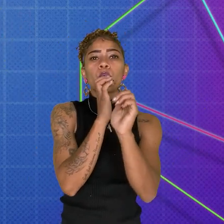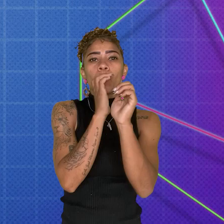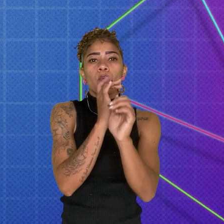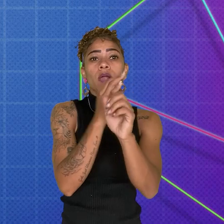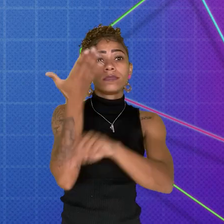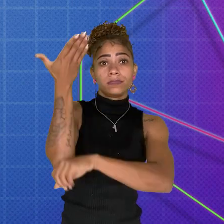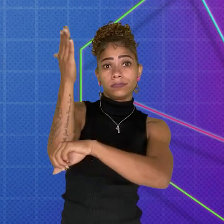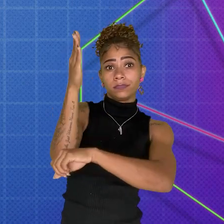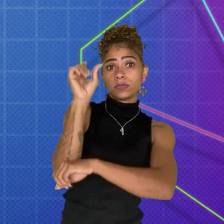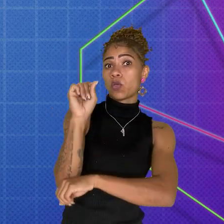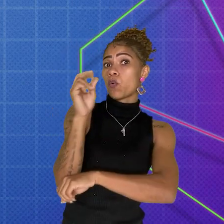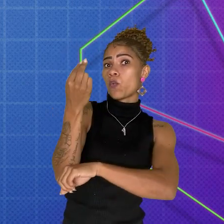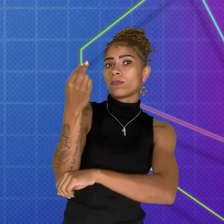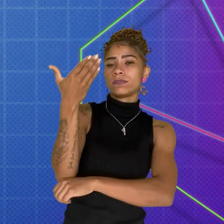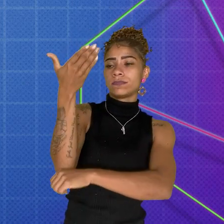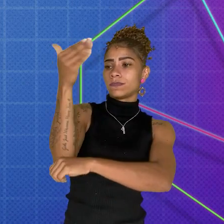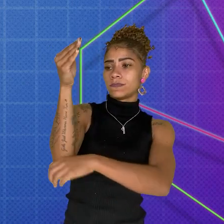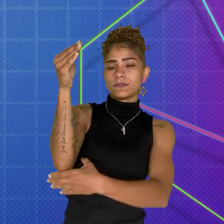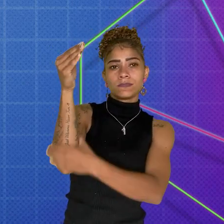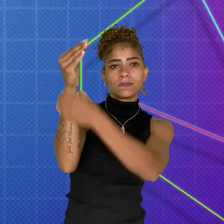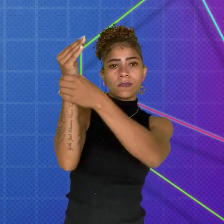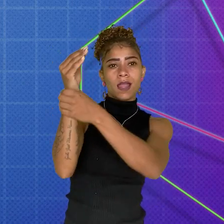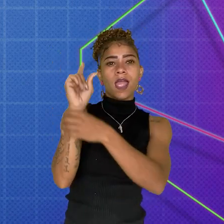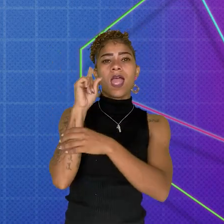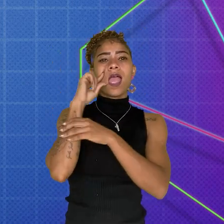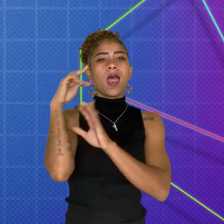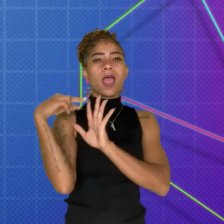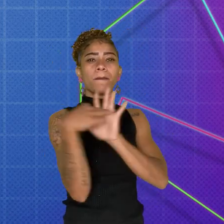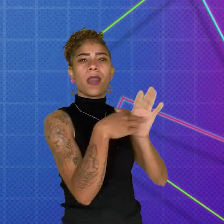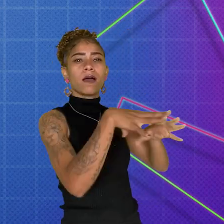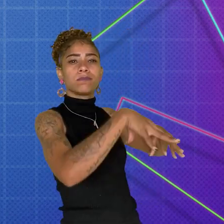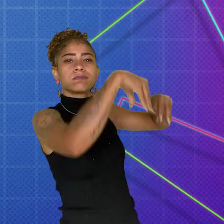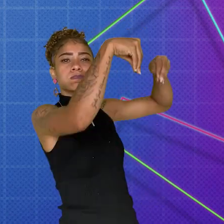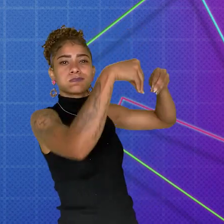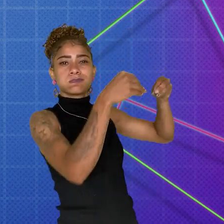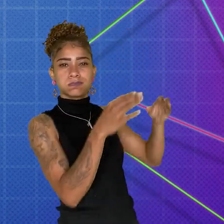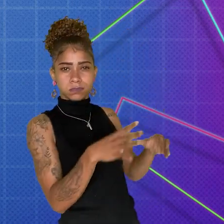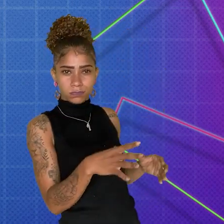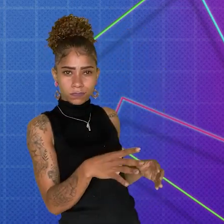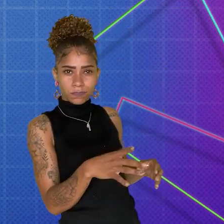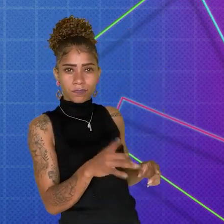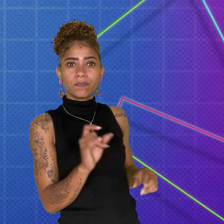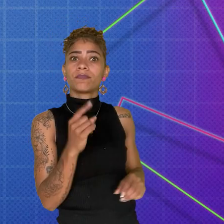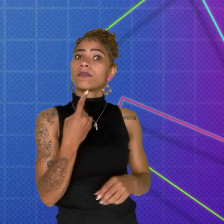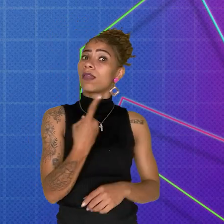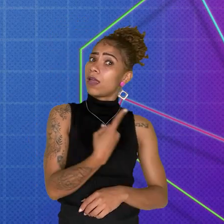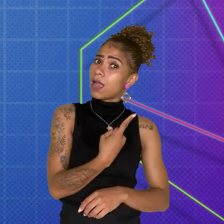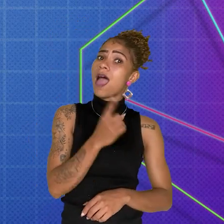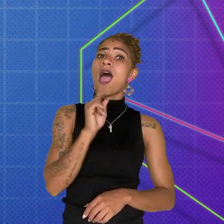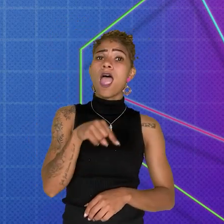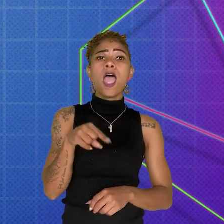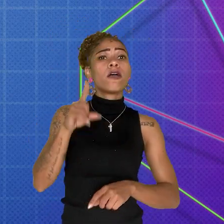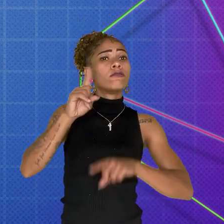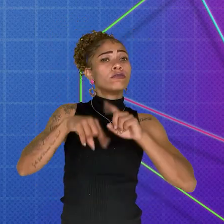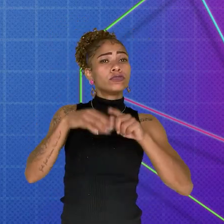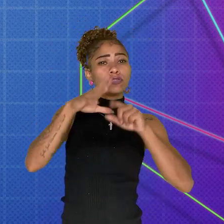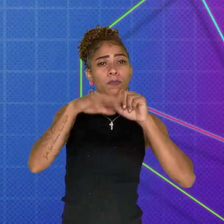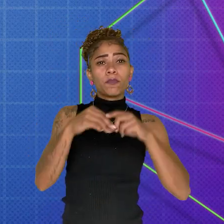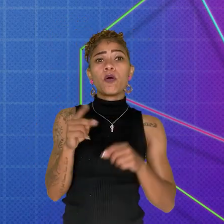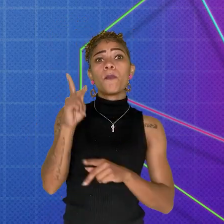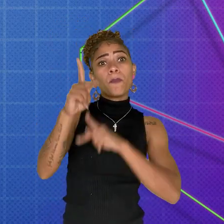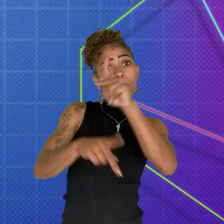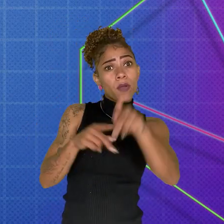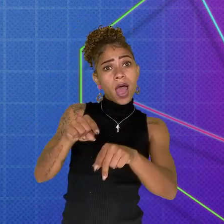de madeira ou de bambu pode ser usada para adicionar um toque medieval à trilha sonora. A lute, ou alaúde, que é um instrumento de